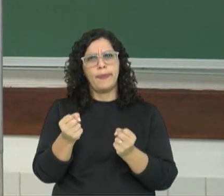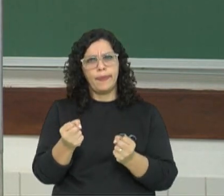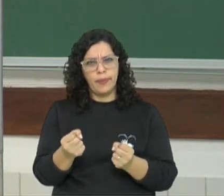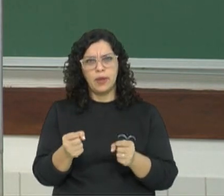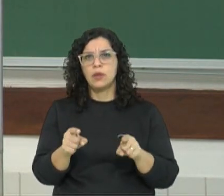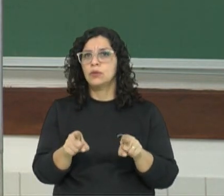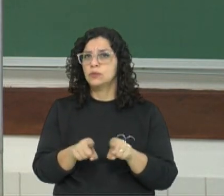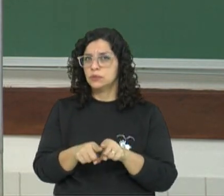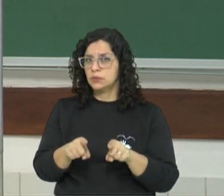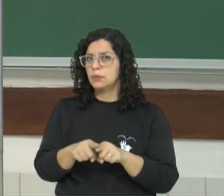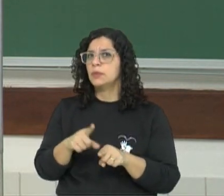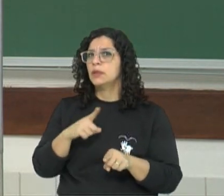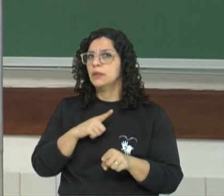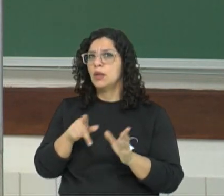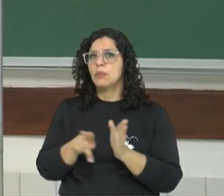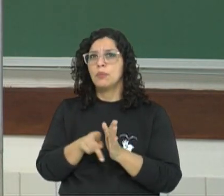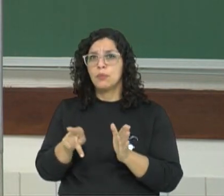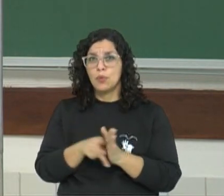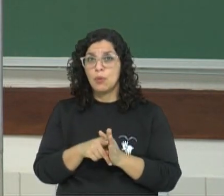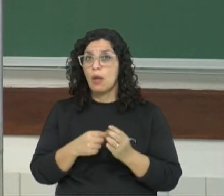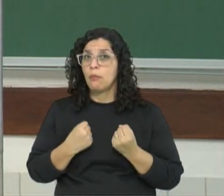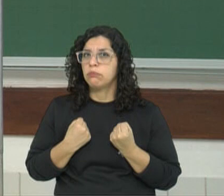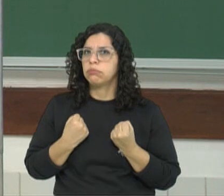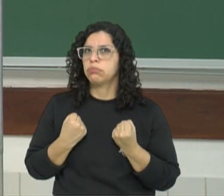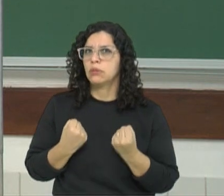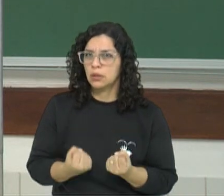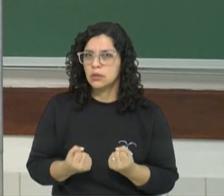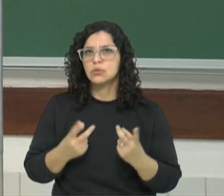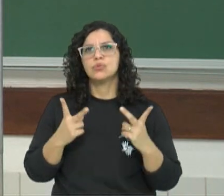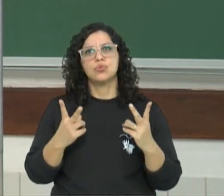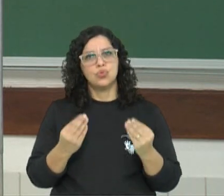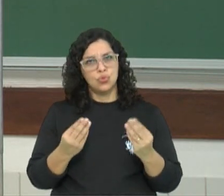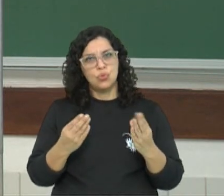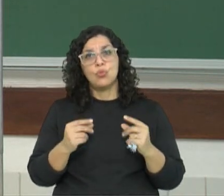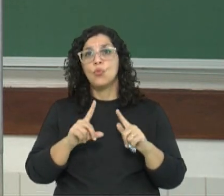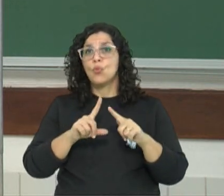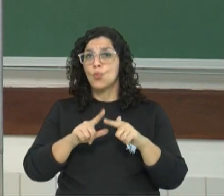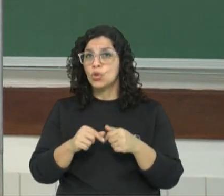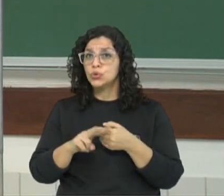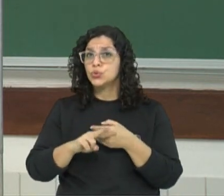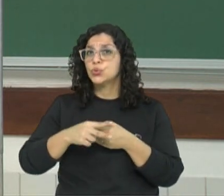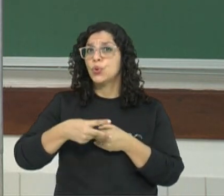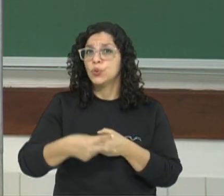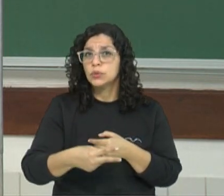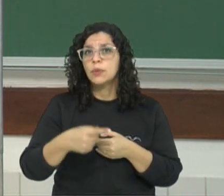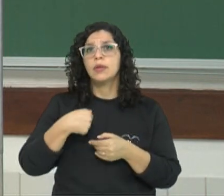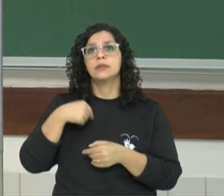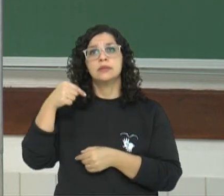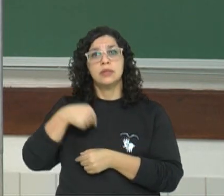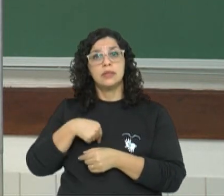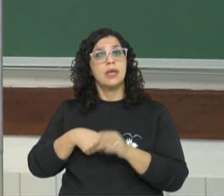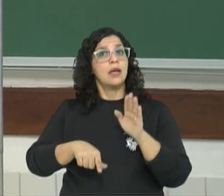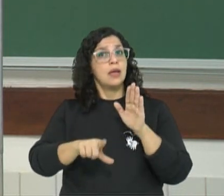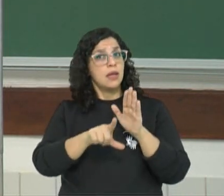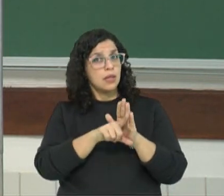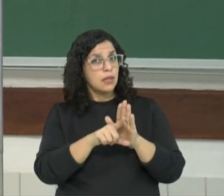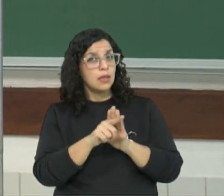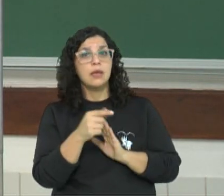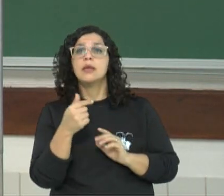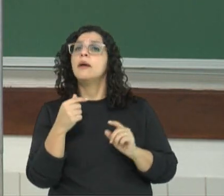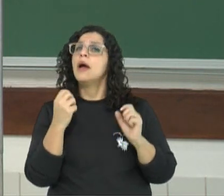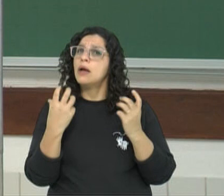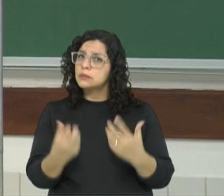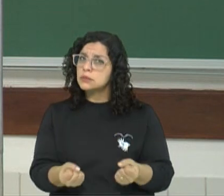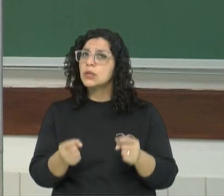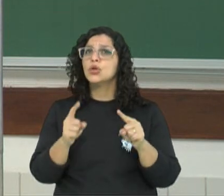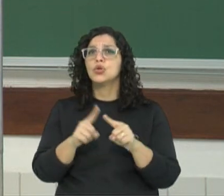também com um certo excesso de peso, certo? Daí, consequentemente, iriam estar contra a lei. Mas a lei